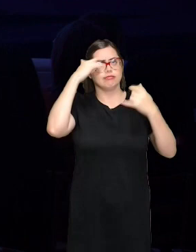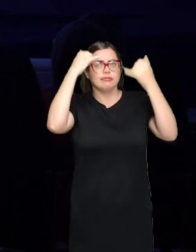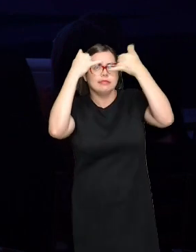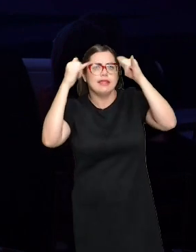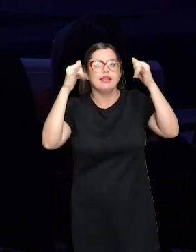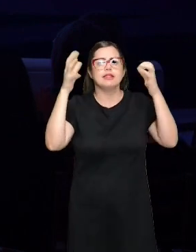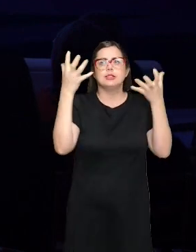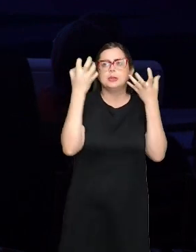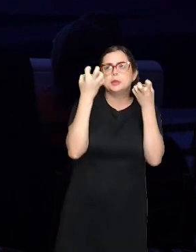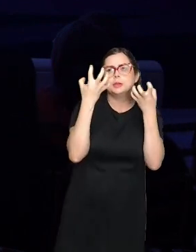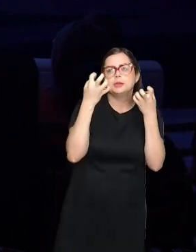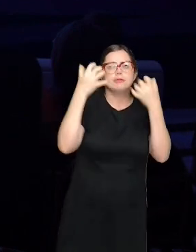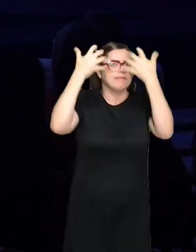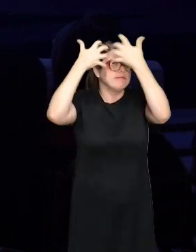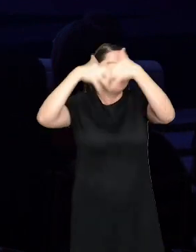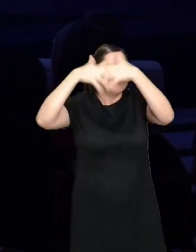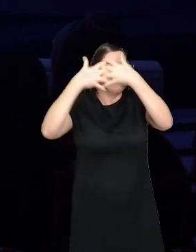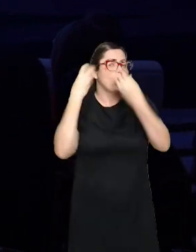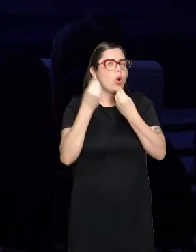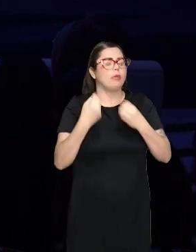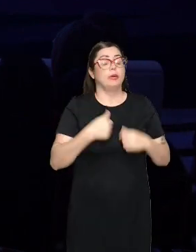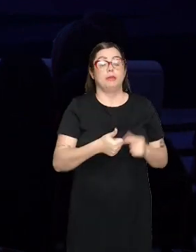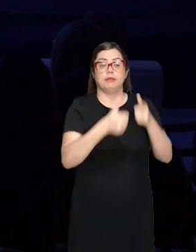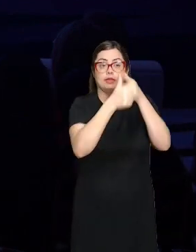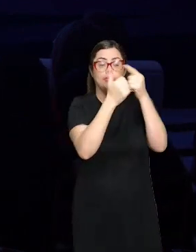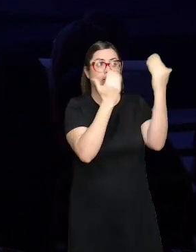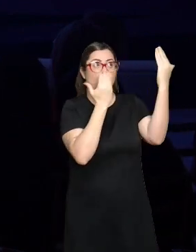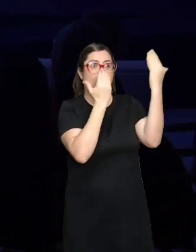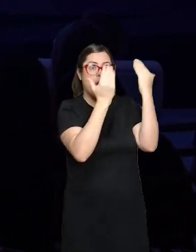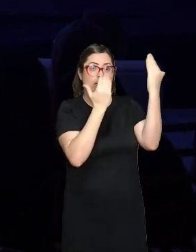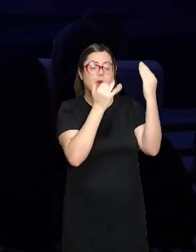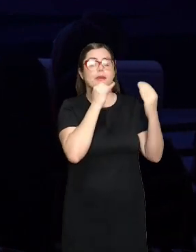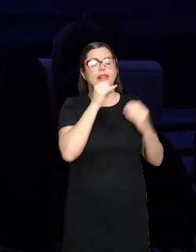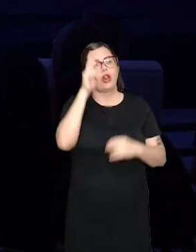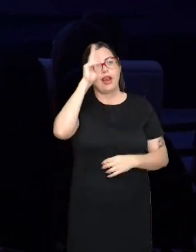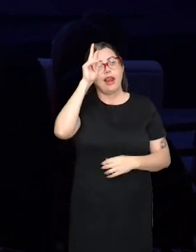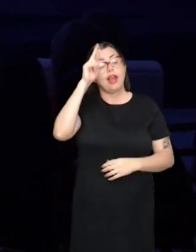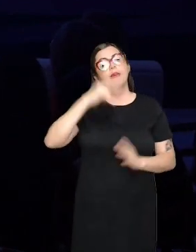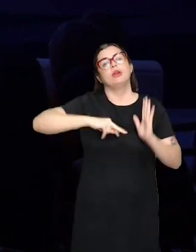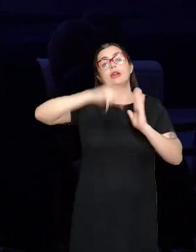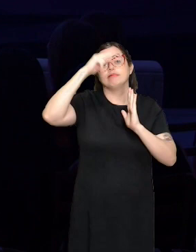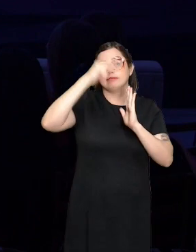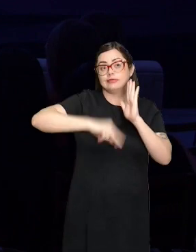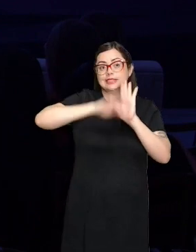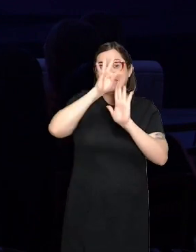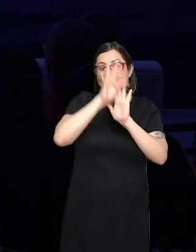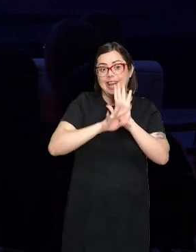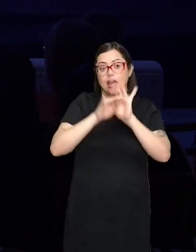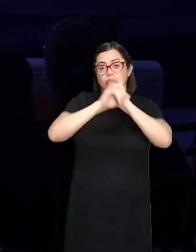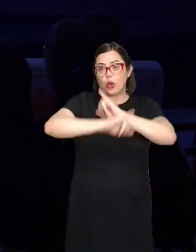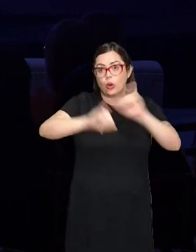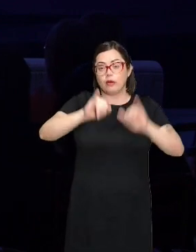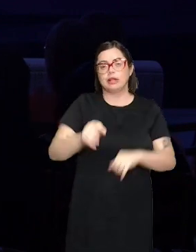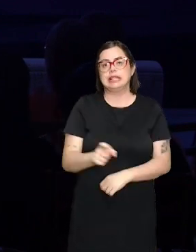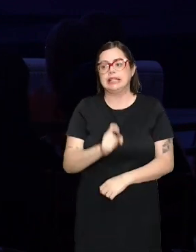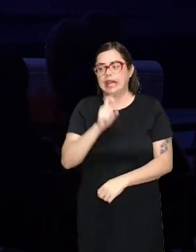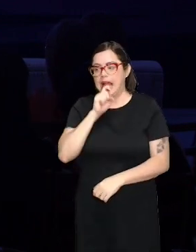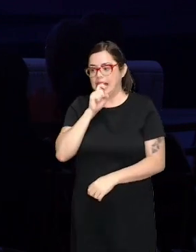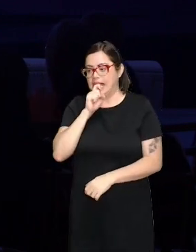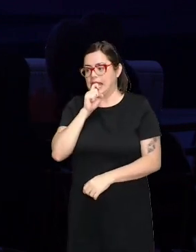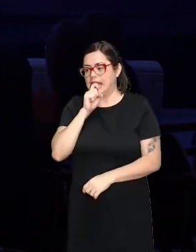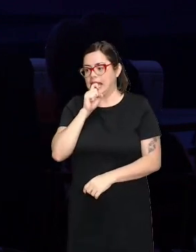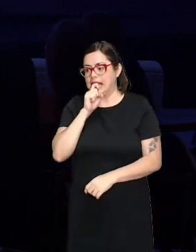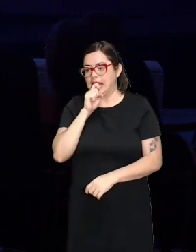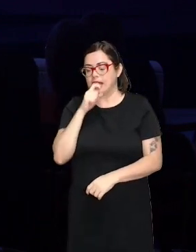sugado. Assim. Então, eu me comparo. Até um dia eu escrevi na Content um texto que era assim: a inveja que você sente é gatilho para entender